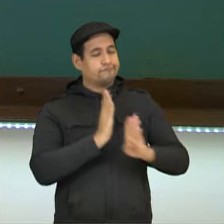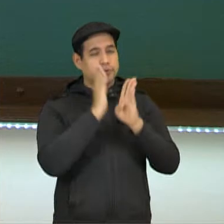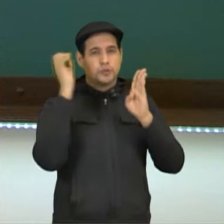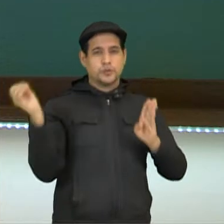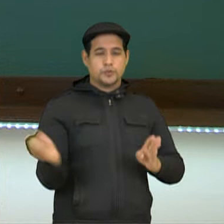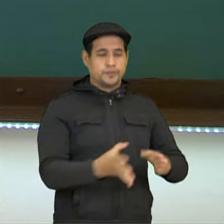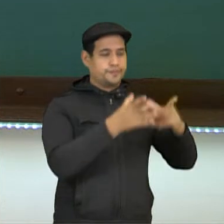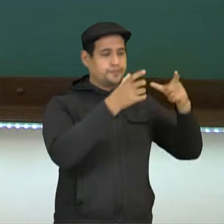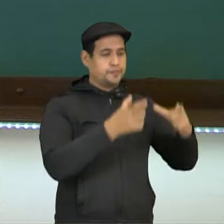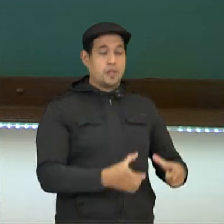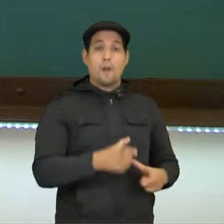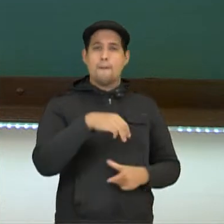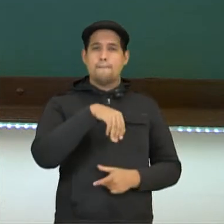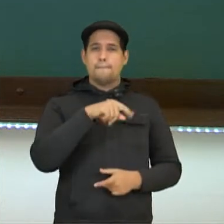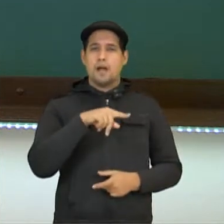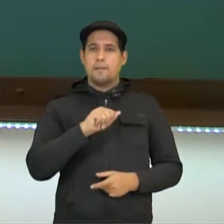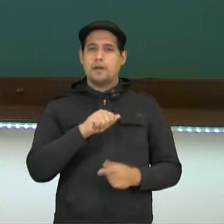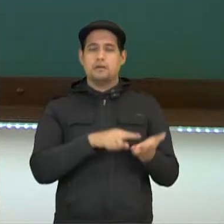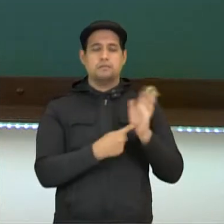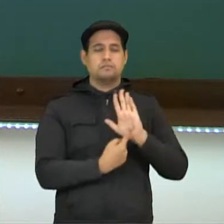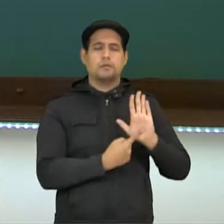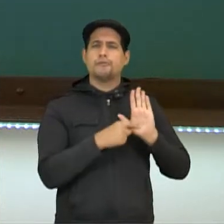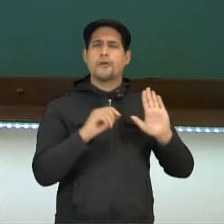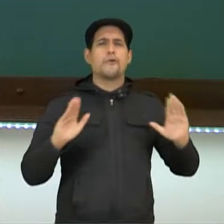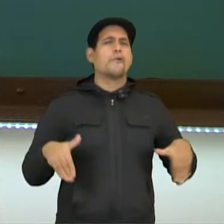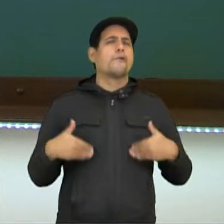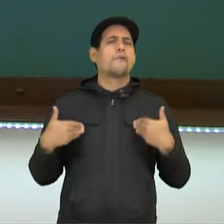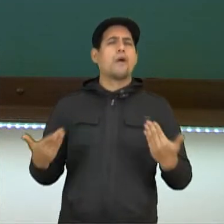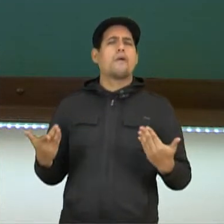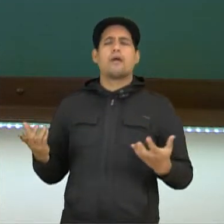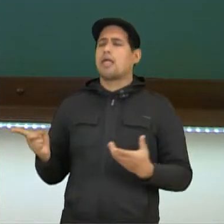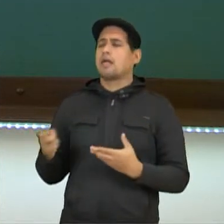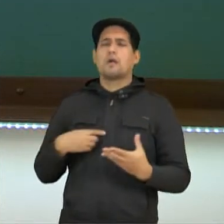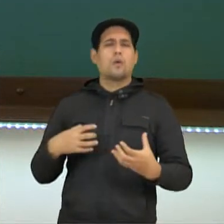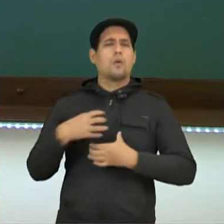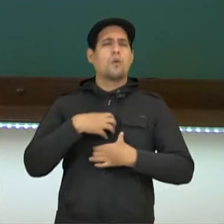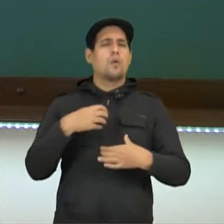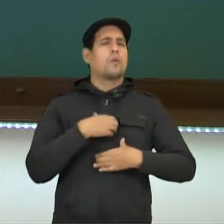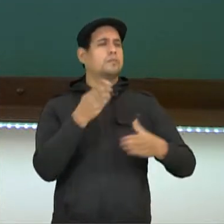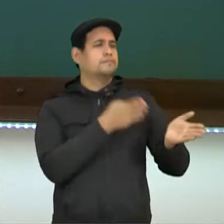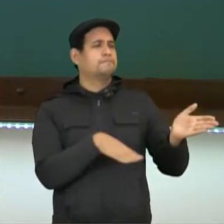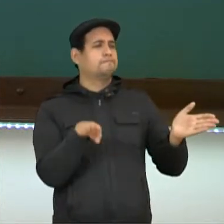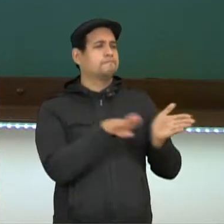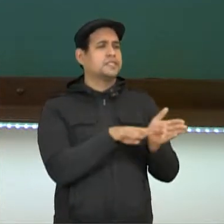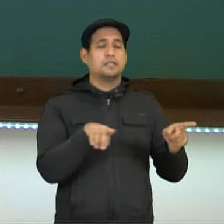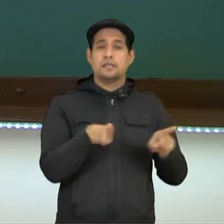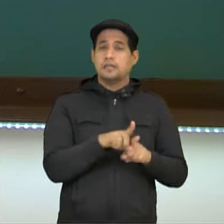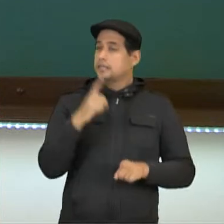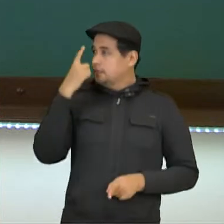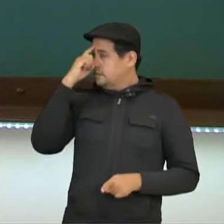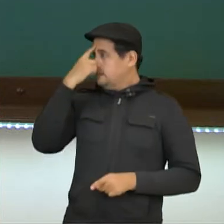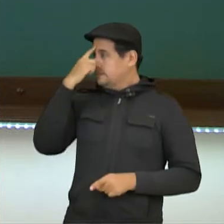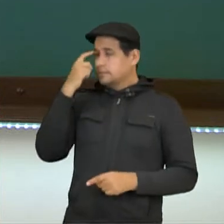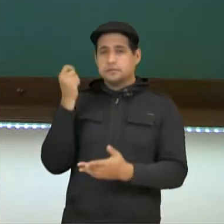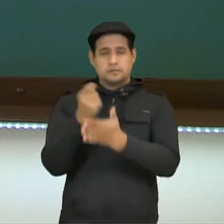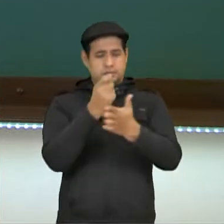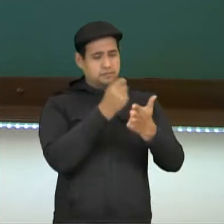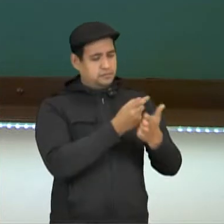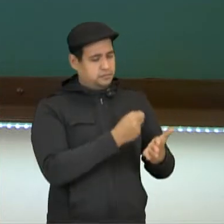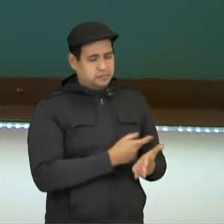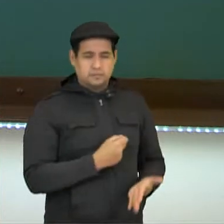mapa aqui está mostrando para vocês quais foram, de que forma que eles alcançaram Calicut na Índia para comprar